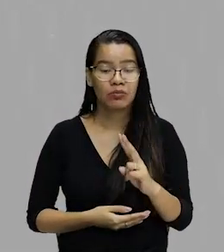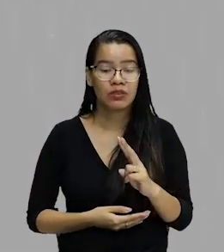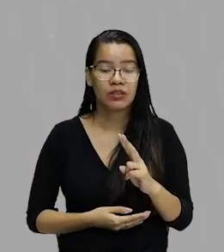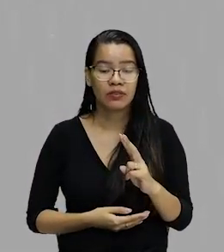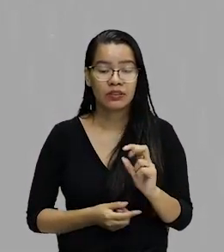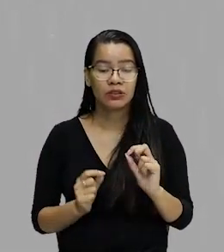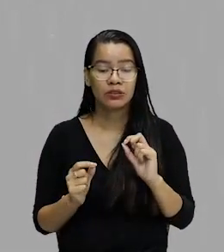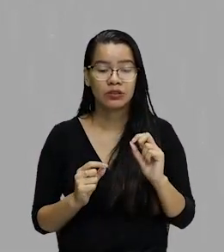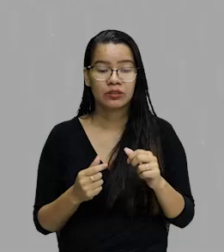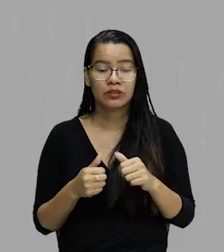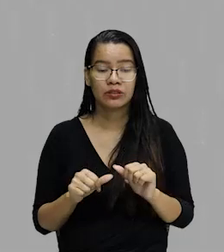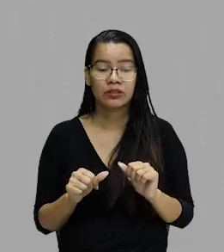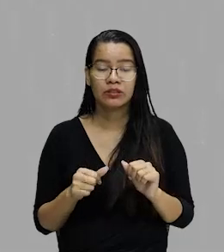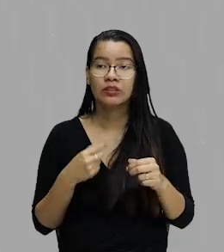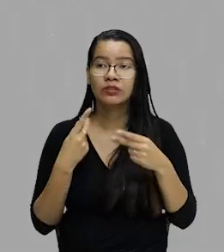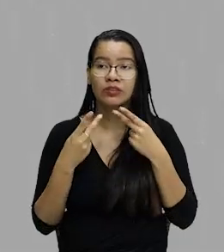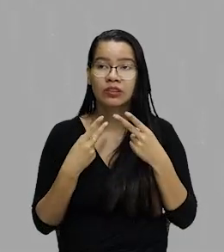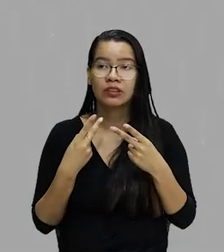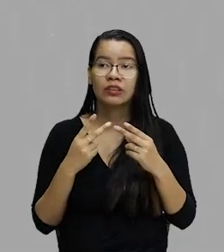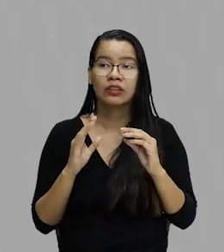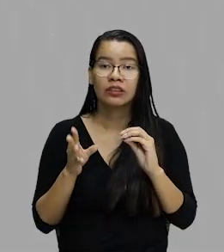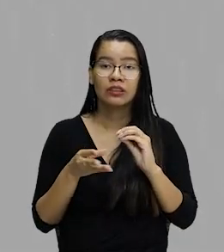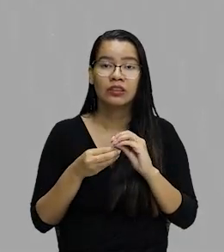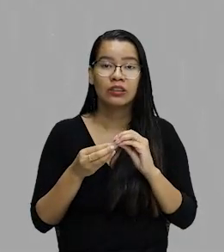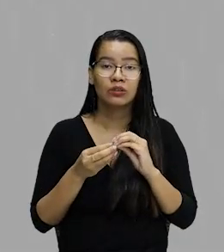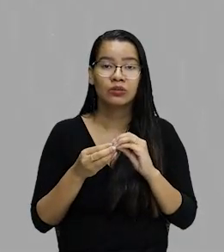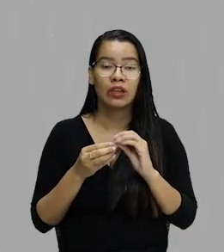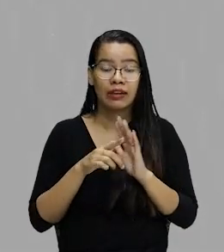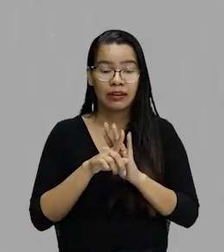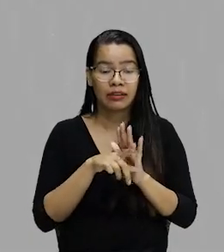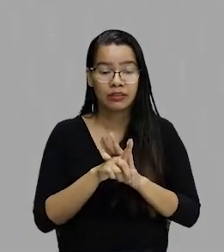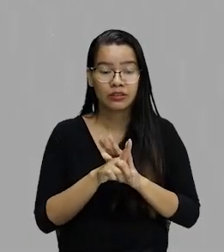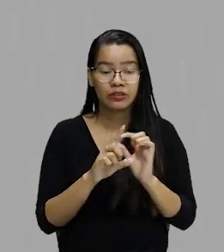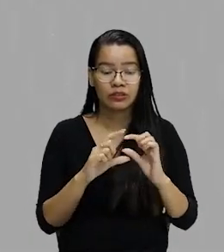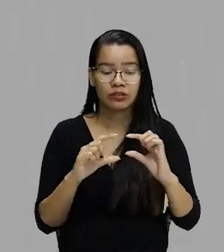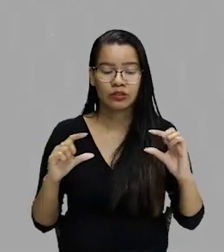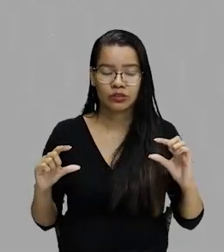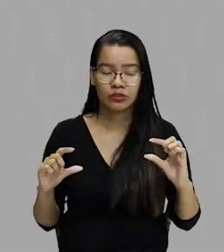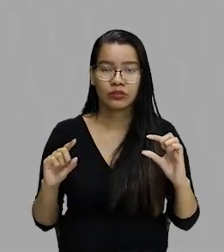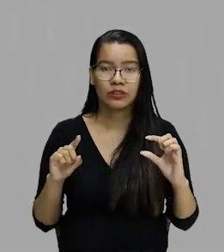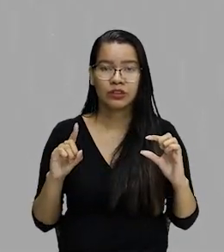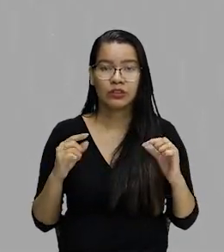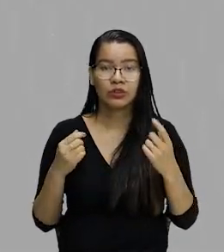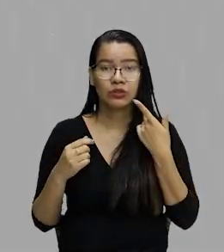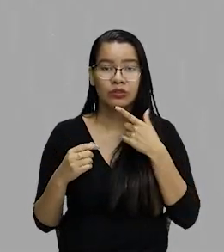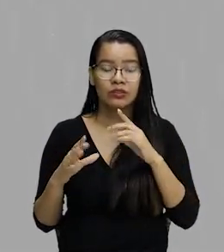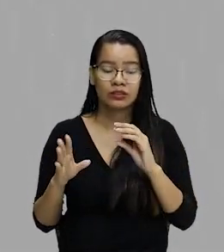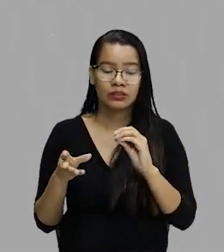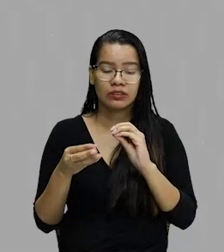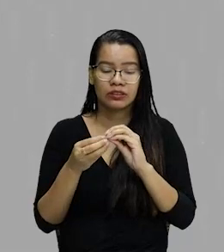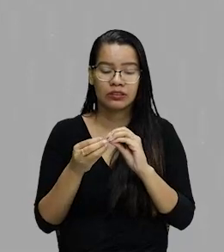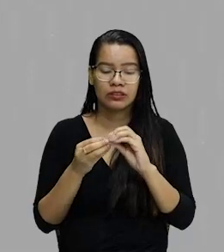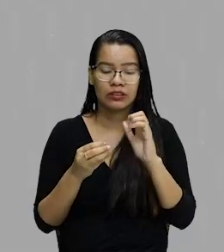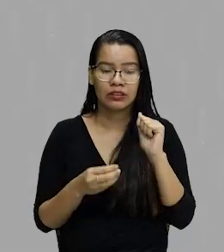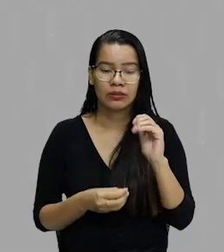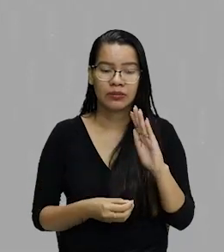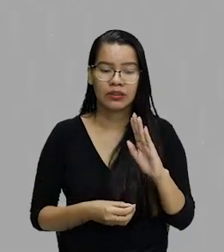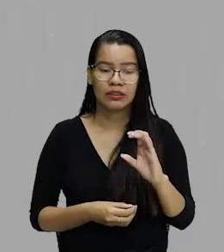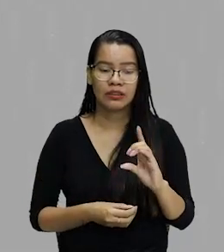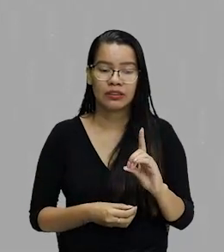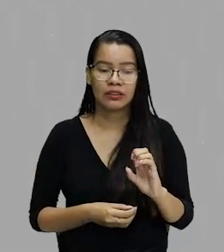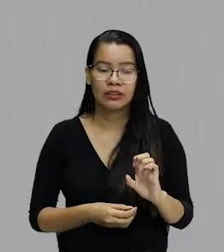que está sendo tratado dentro do comando da questão, para que você consiga encaixar nas alternativas de forma muito